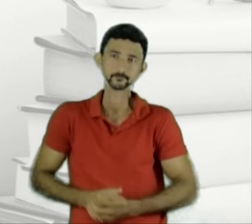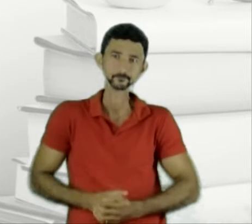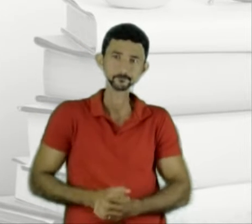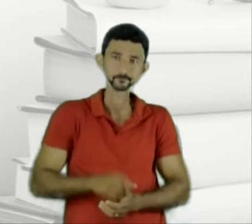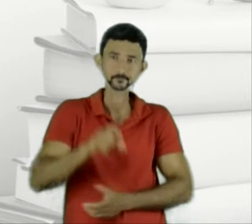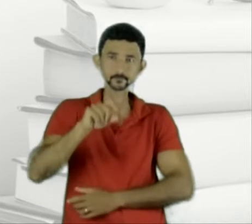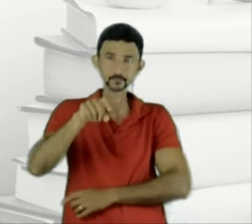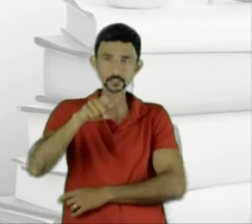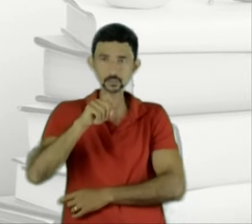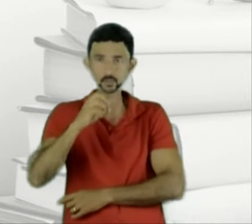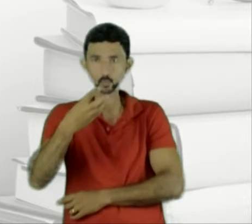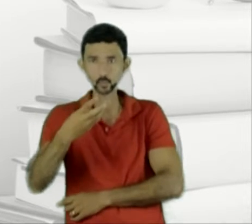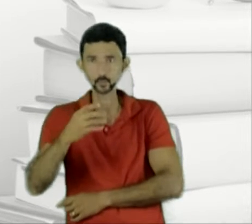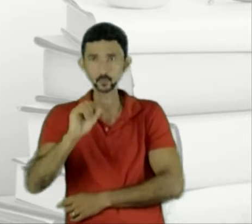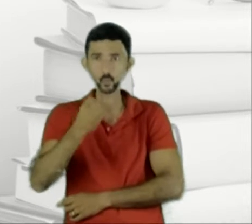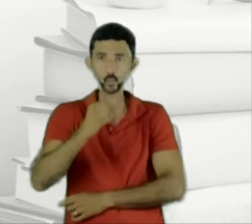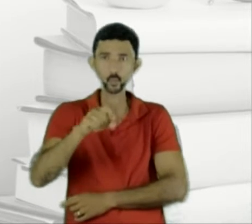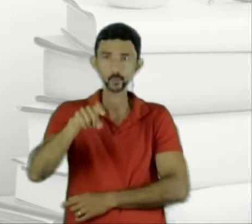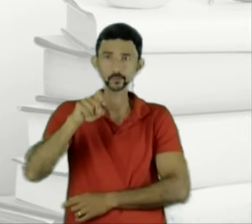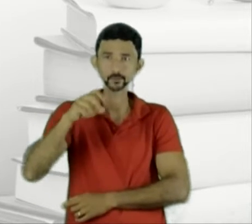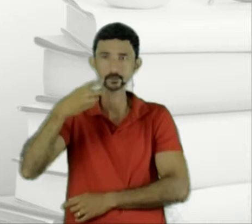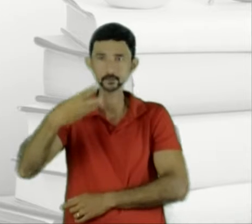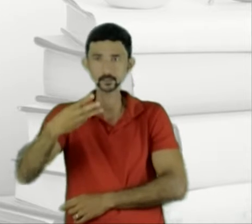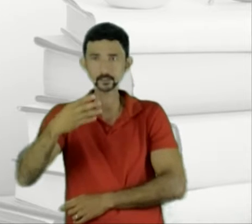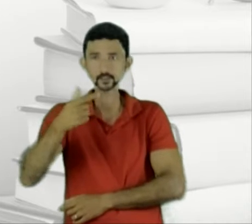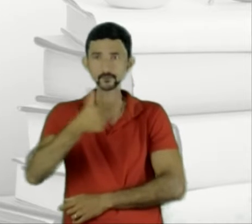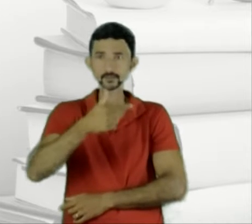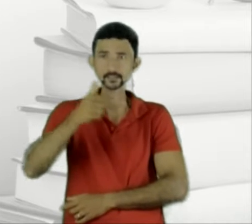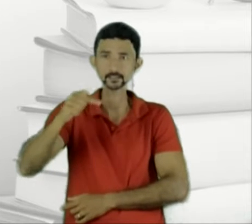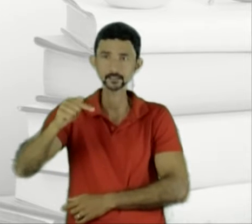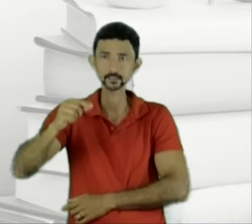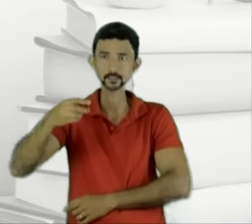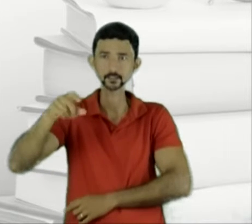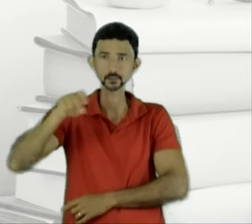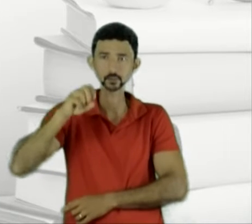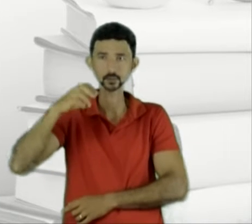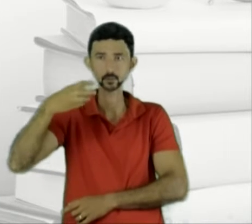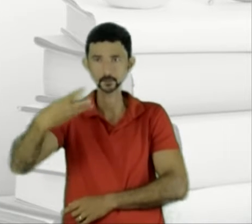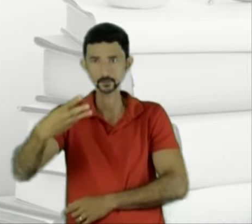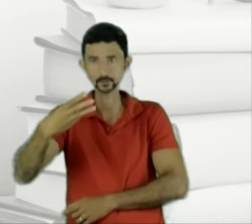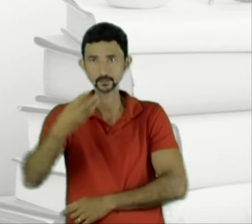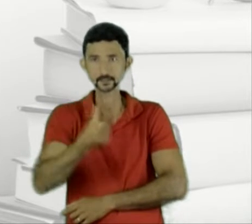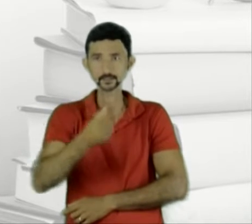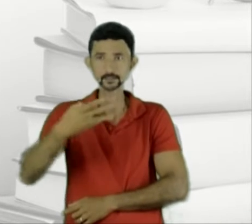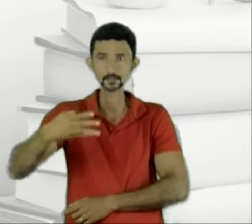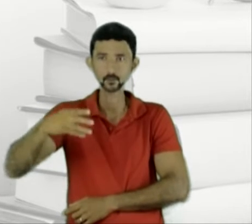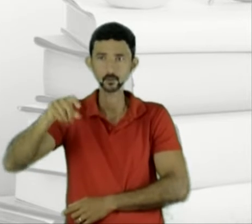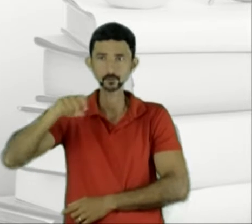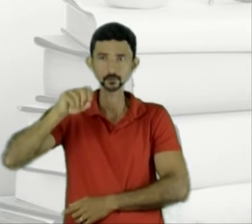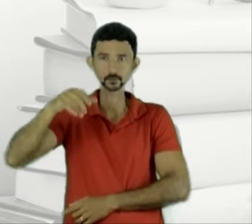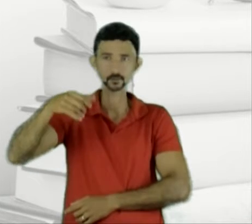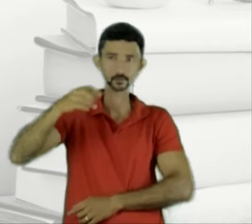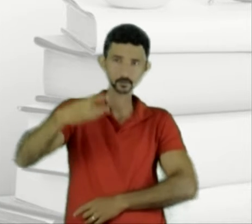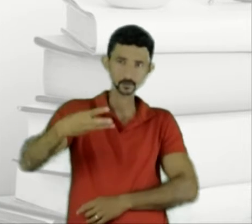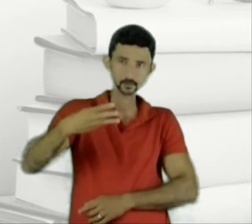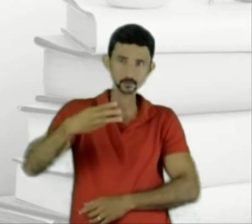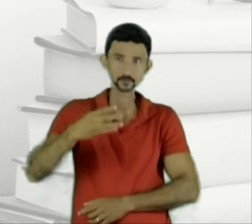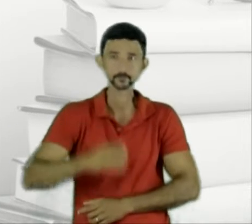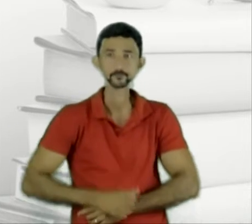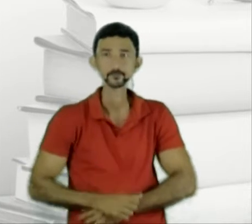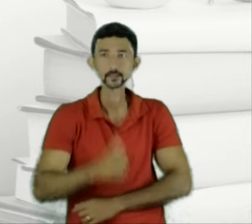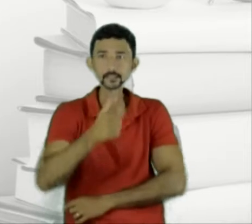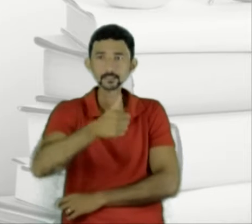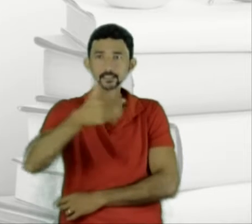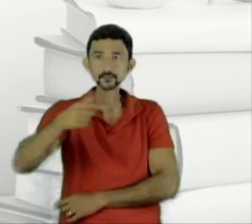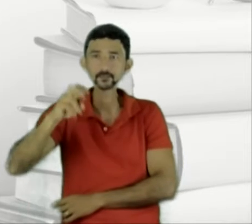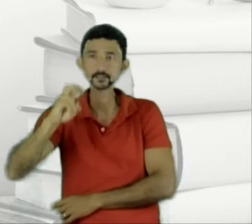cubo, 8x ao cubo, 27x ao cubo, 64x ao cubo e 125x ao cubo